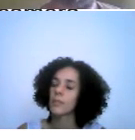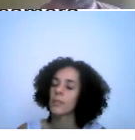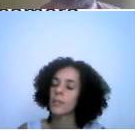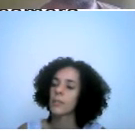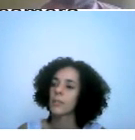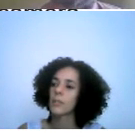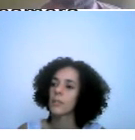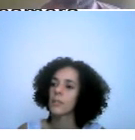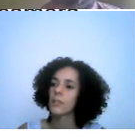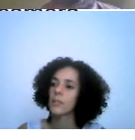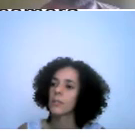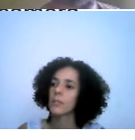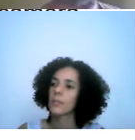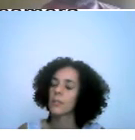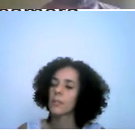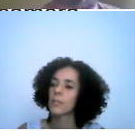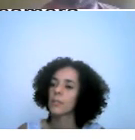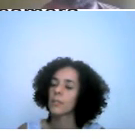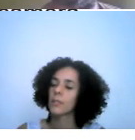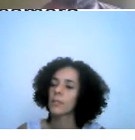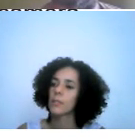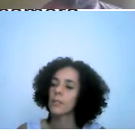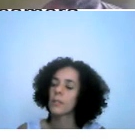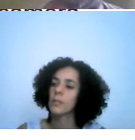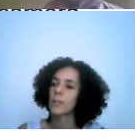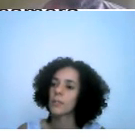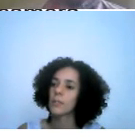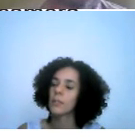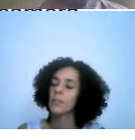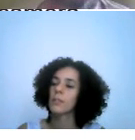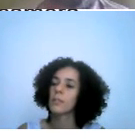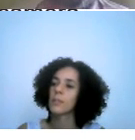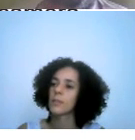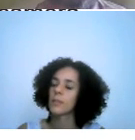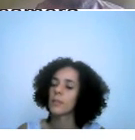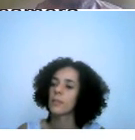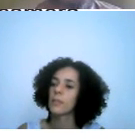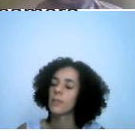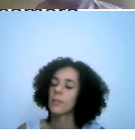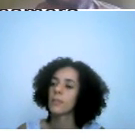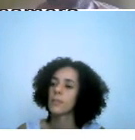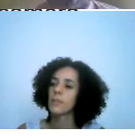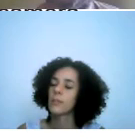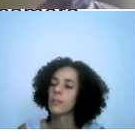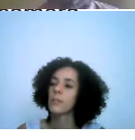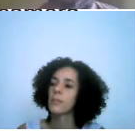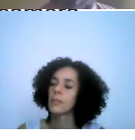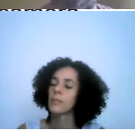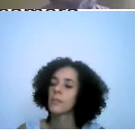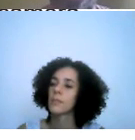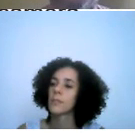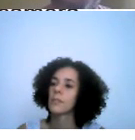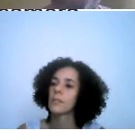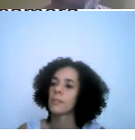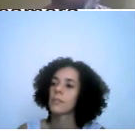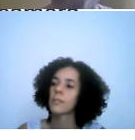série de patógenos que vão ser liberados ali no ambiente, né, causando novas doenças às